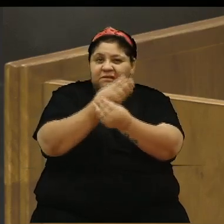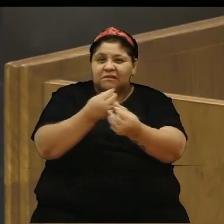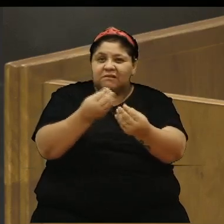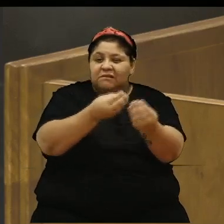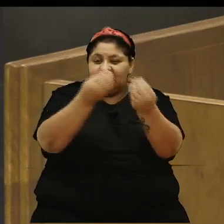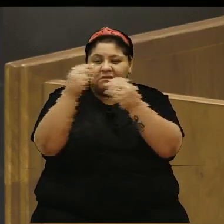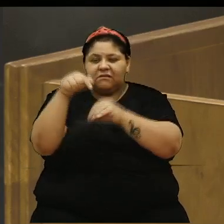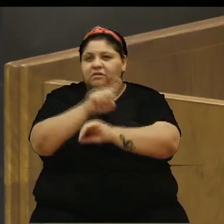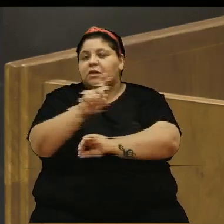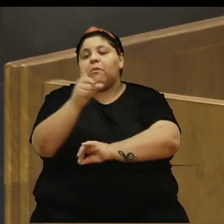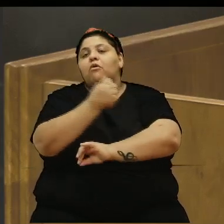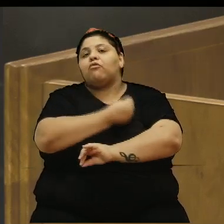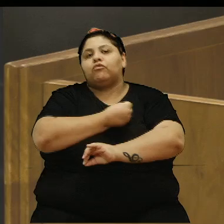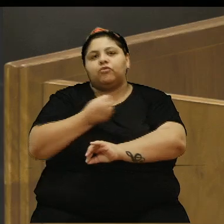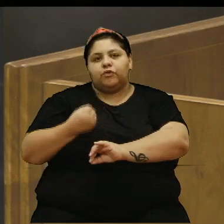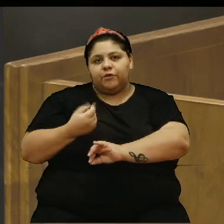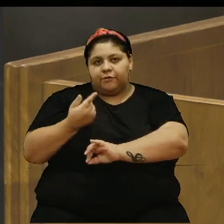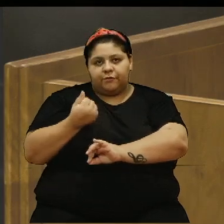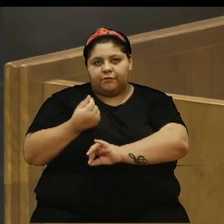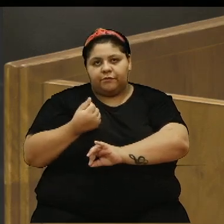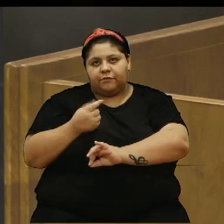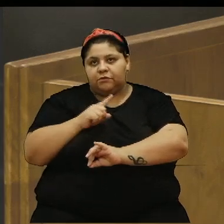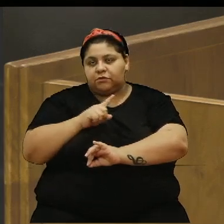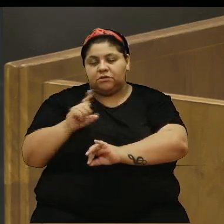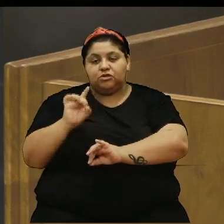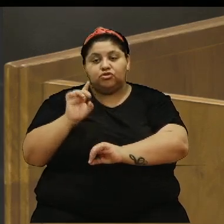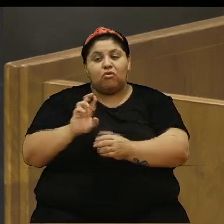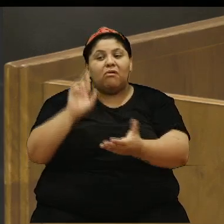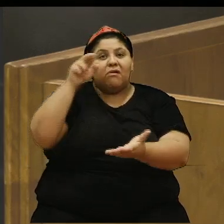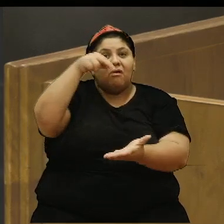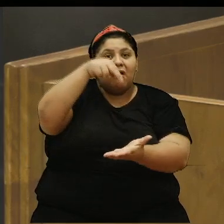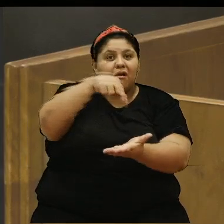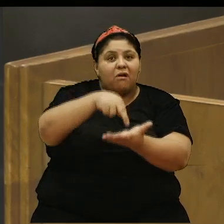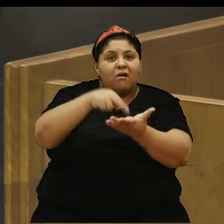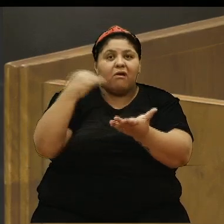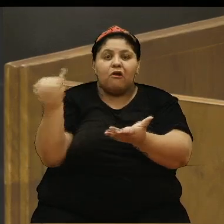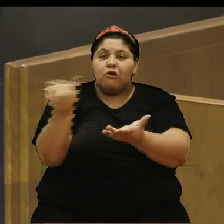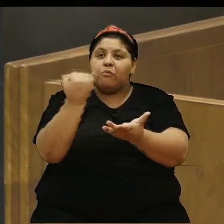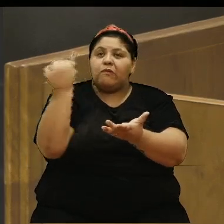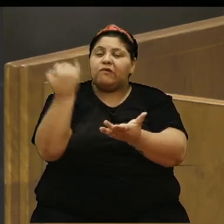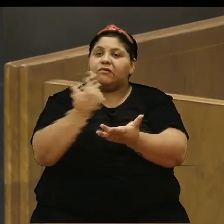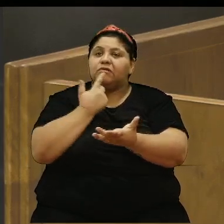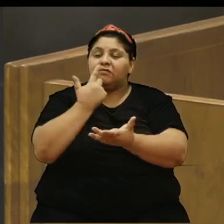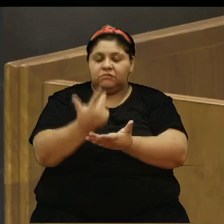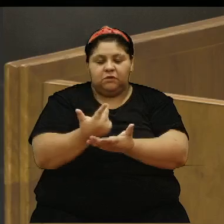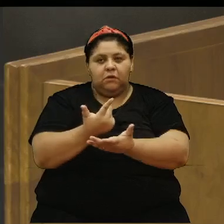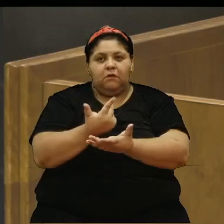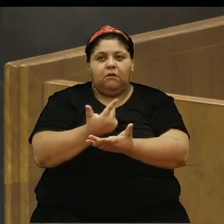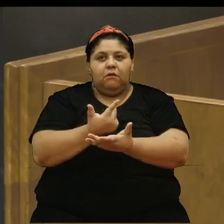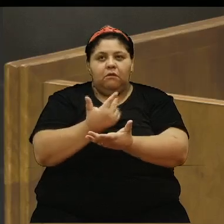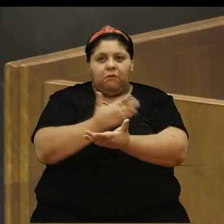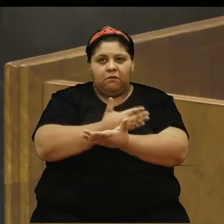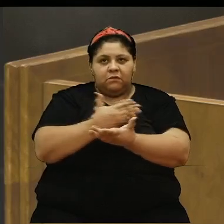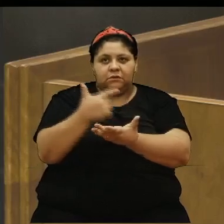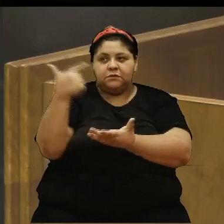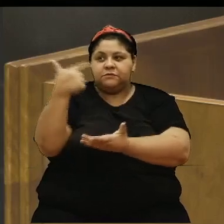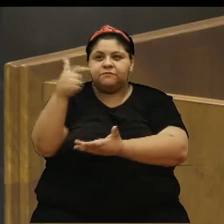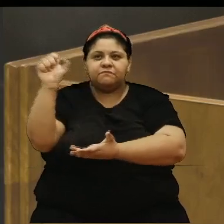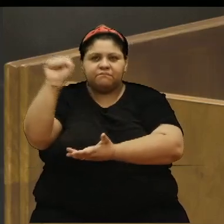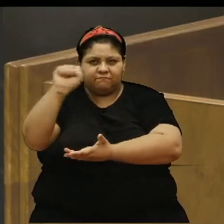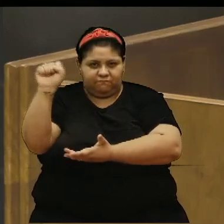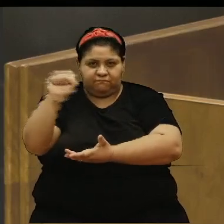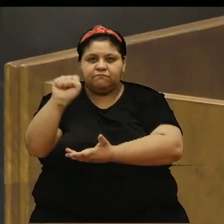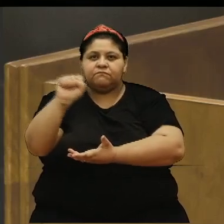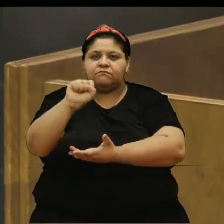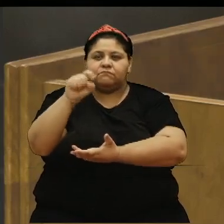Então, não é um número o recurso, é uma realidade, e é importante que a gente diga que vai ser a partir do segundo semestre, né,